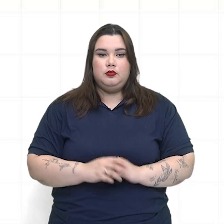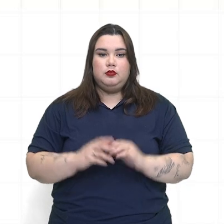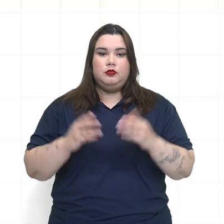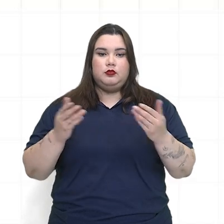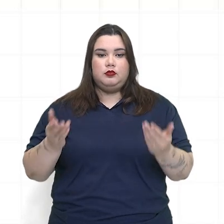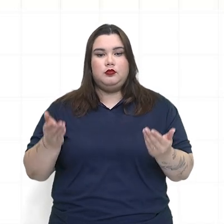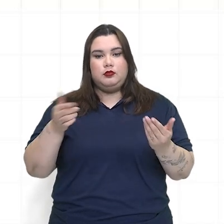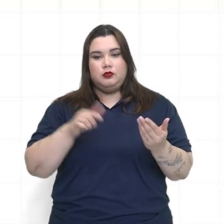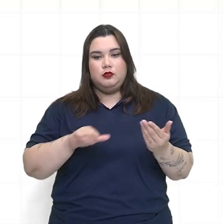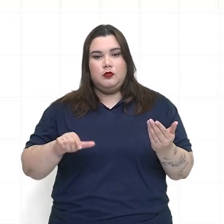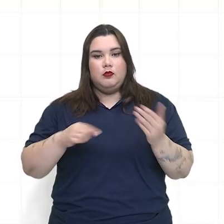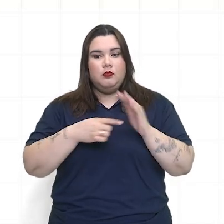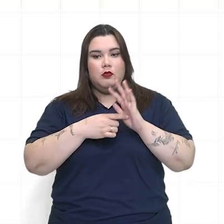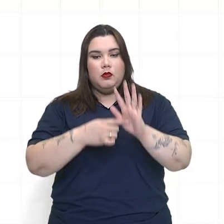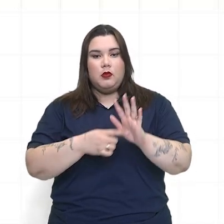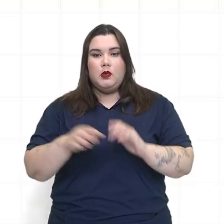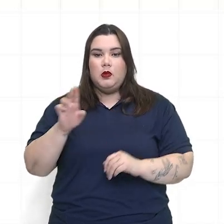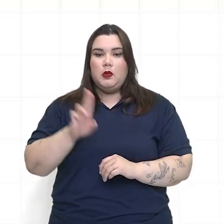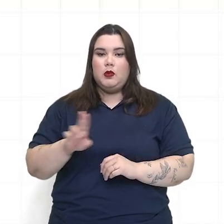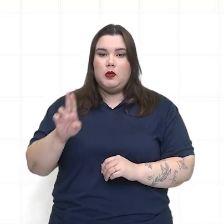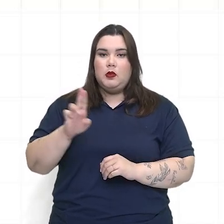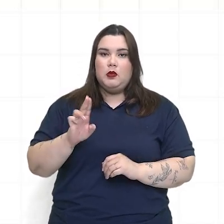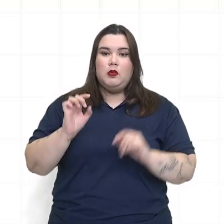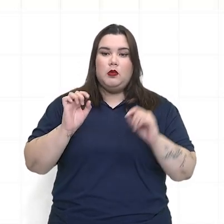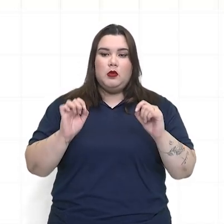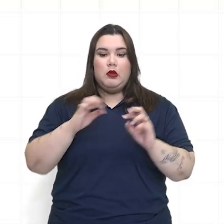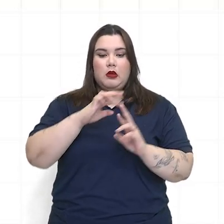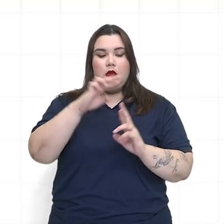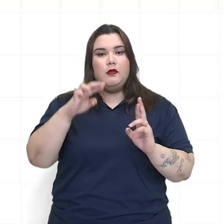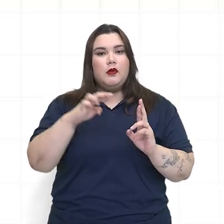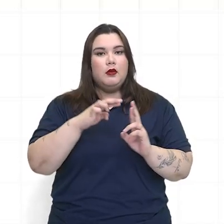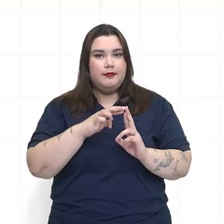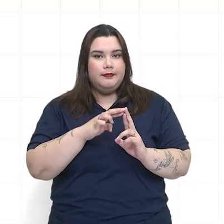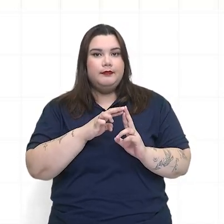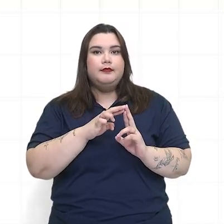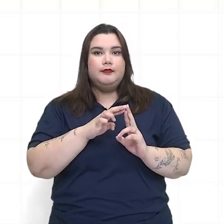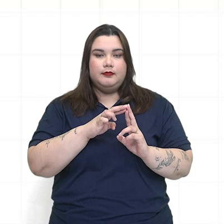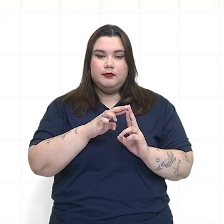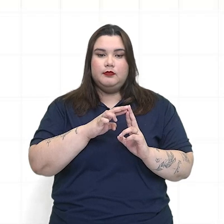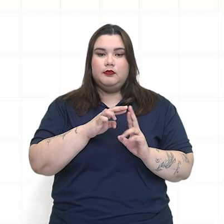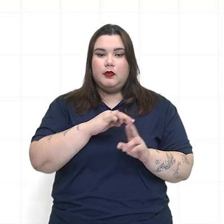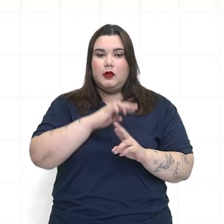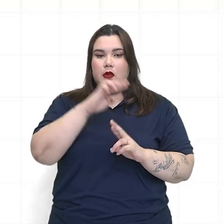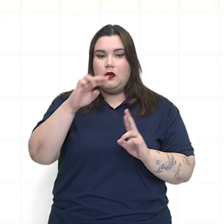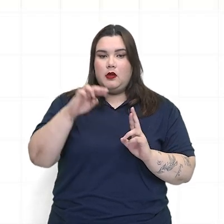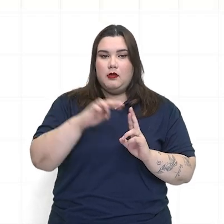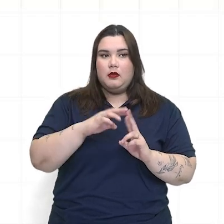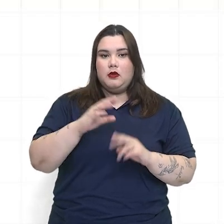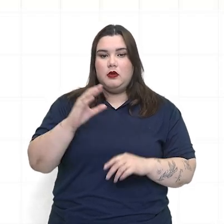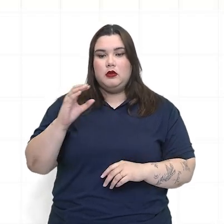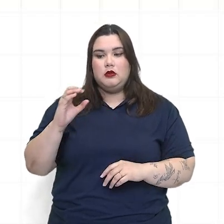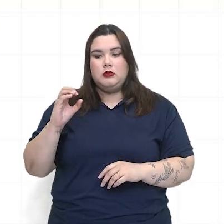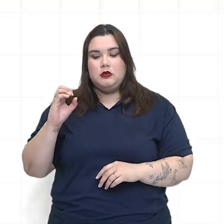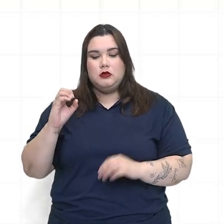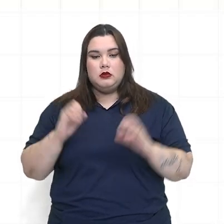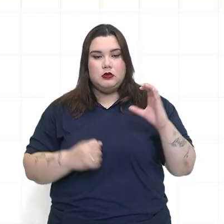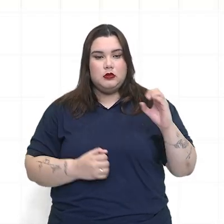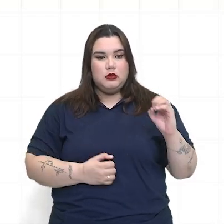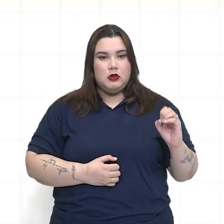Então, mais uma vez, a gente utiliza as nossas referências, né? A referência entre o 0,